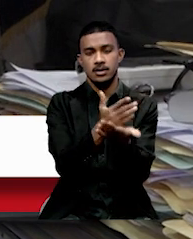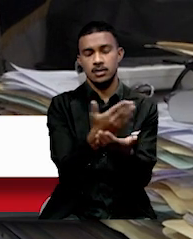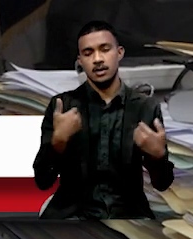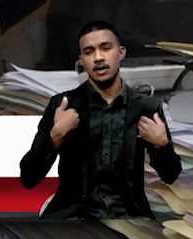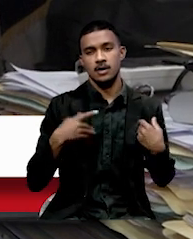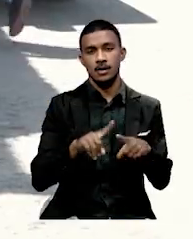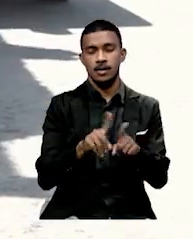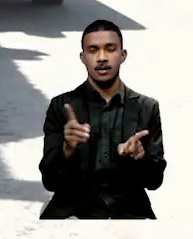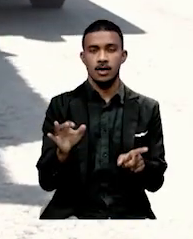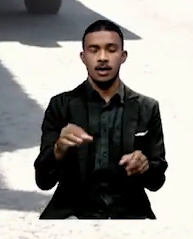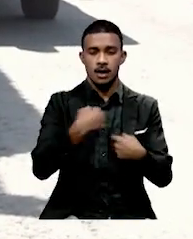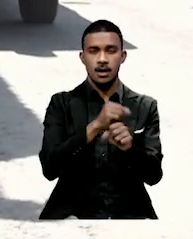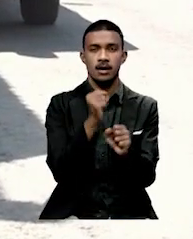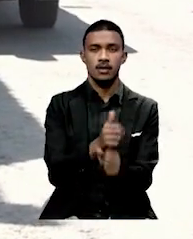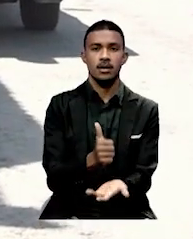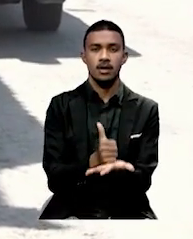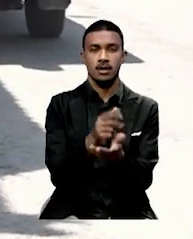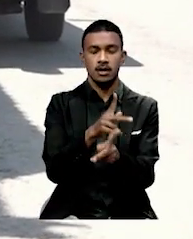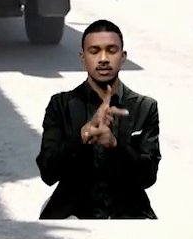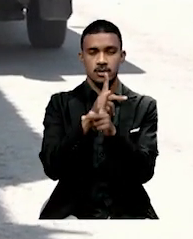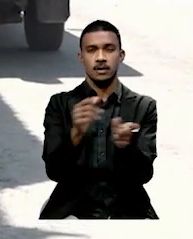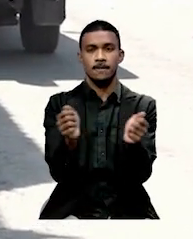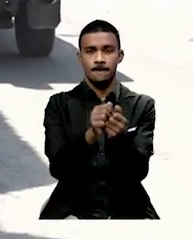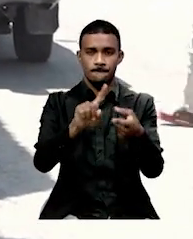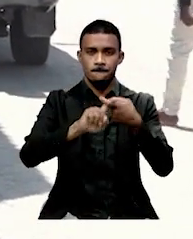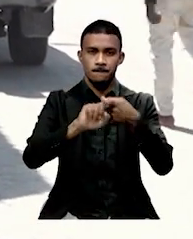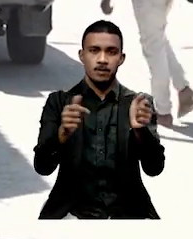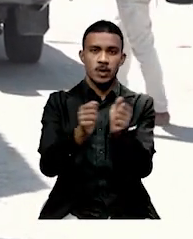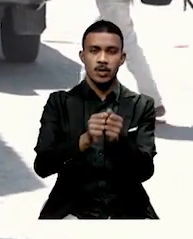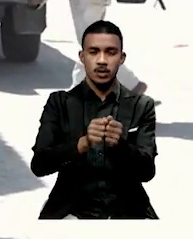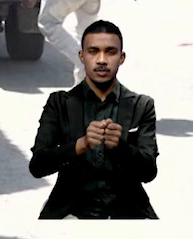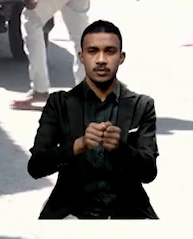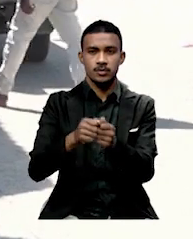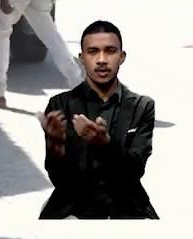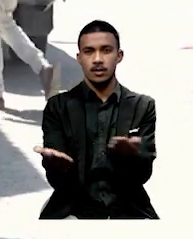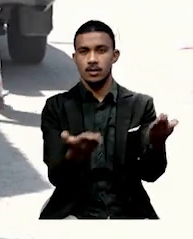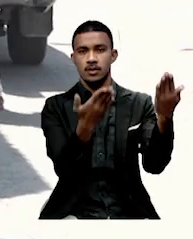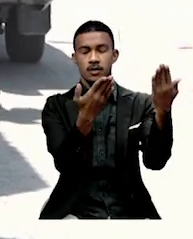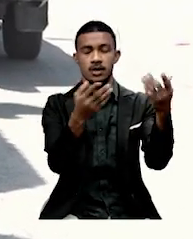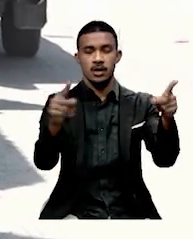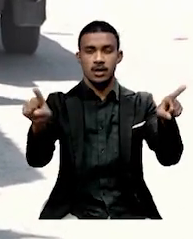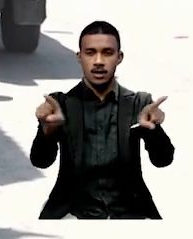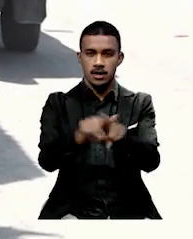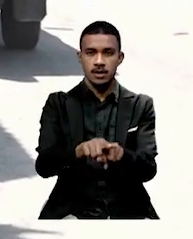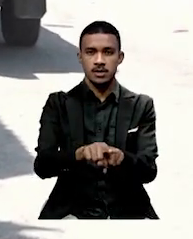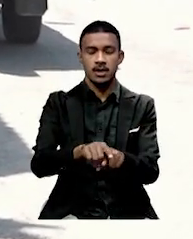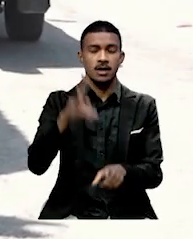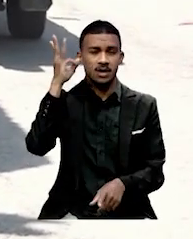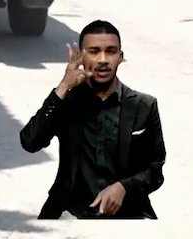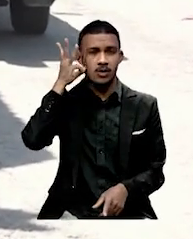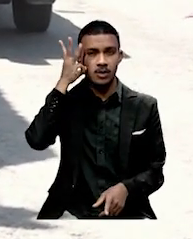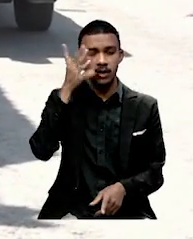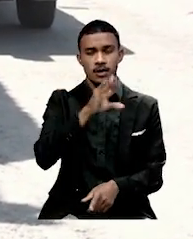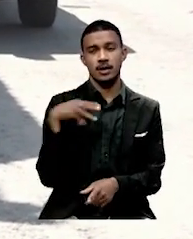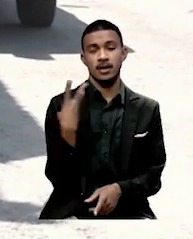hal atendimento relaciona ho be importação tal nessa droga ka saída nei